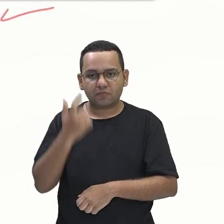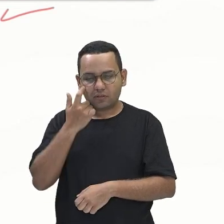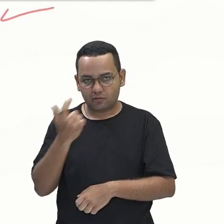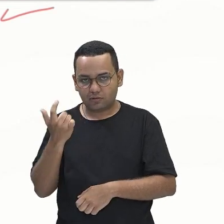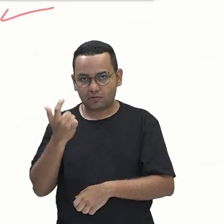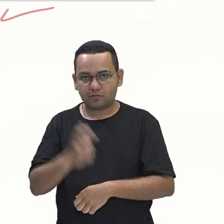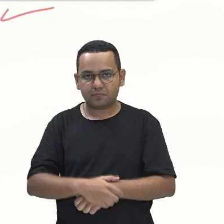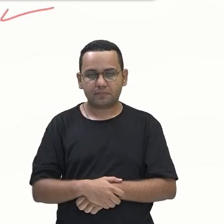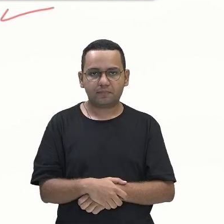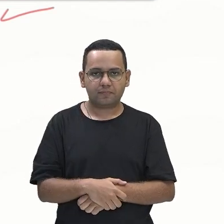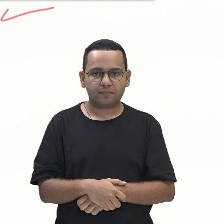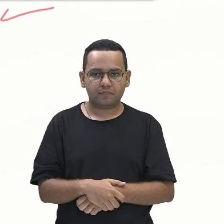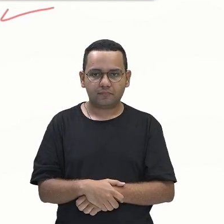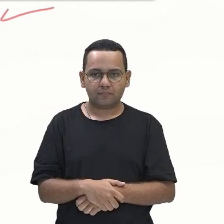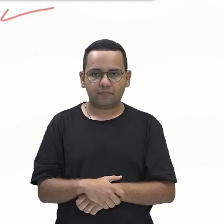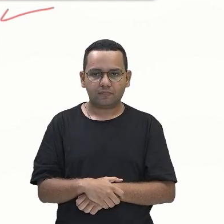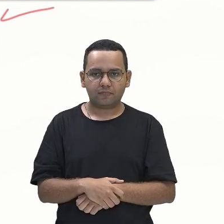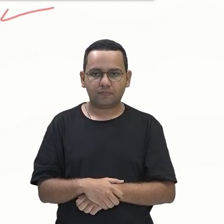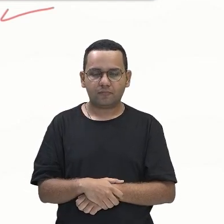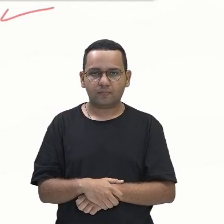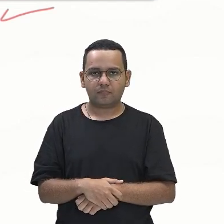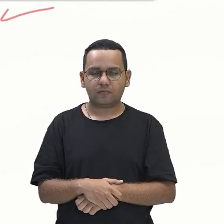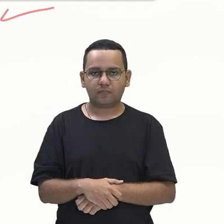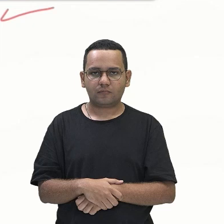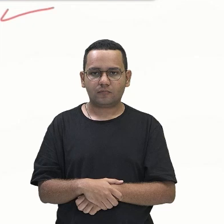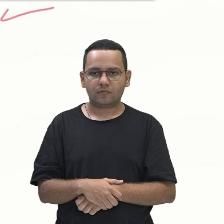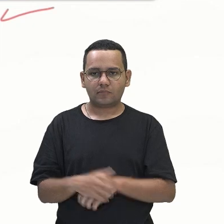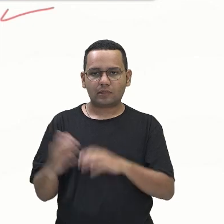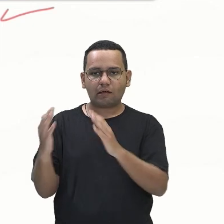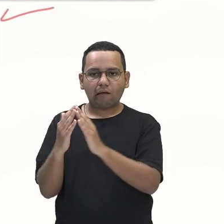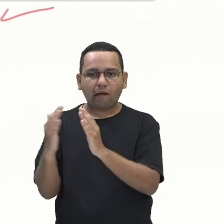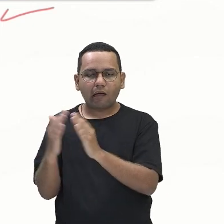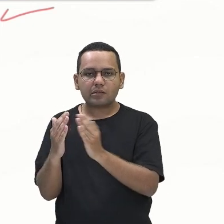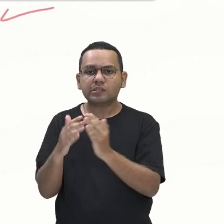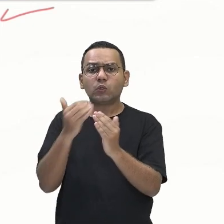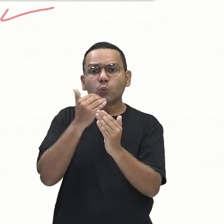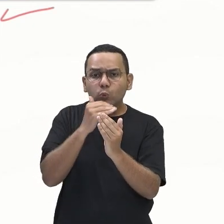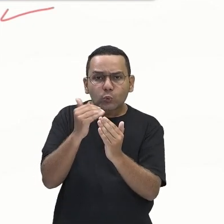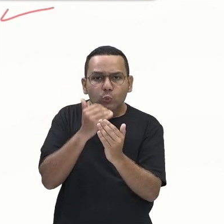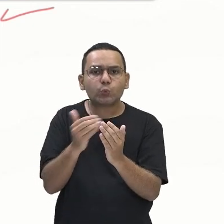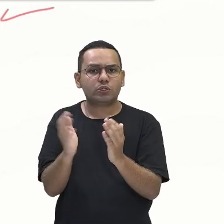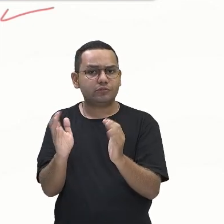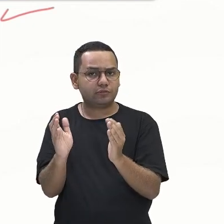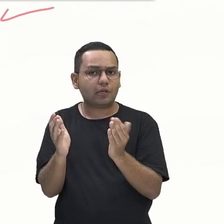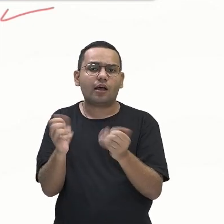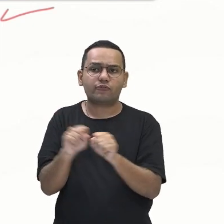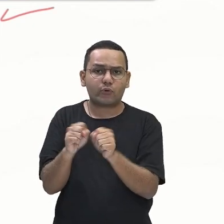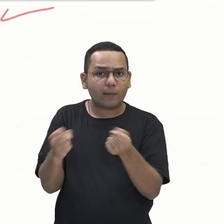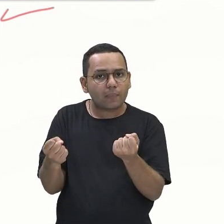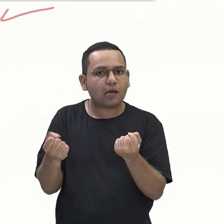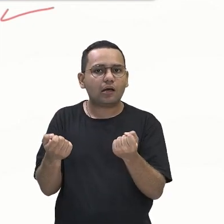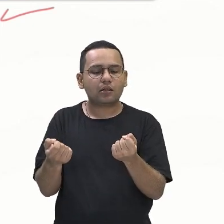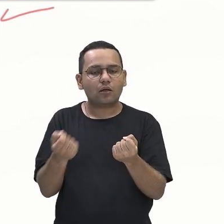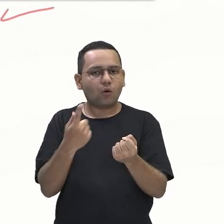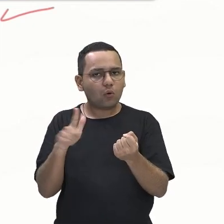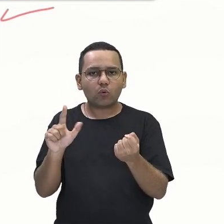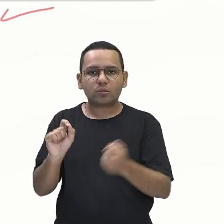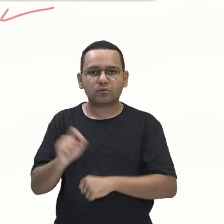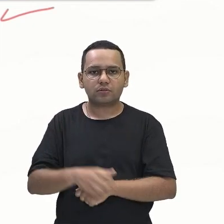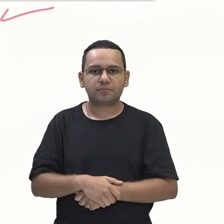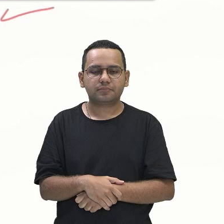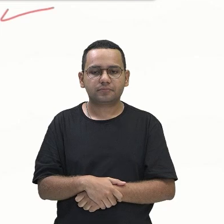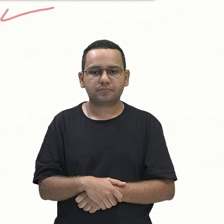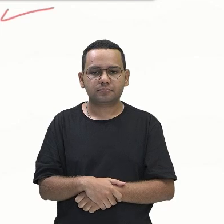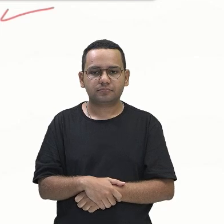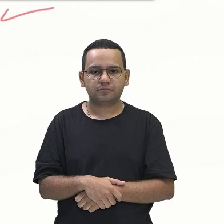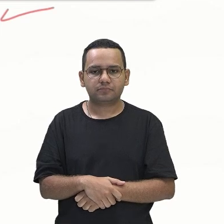perderam ali a condição de moradia, e quem sabe outras foram, né,